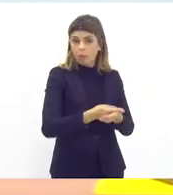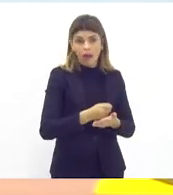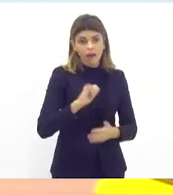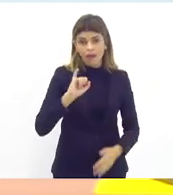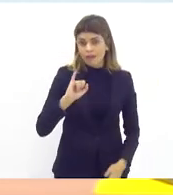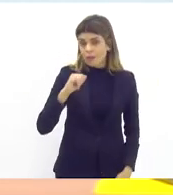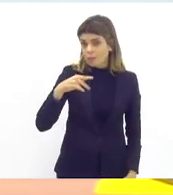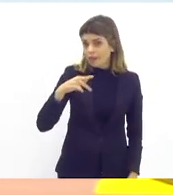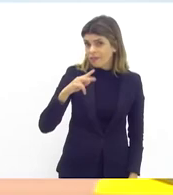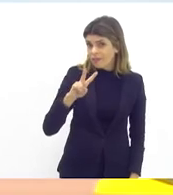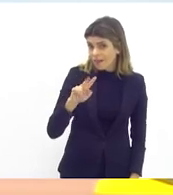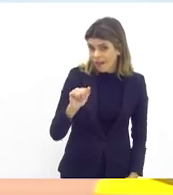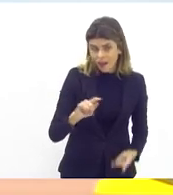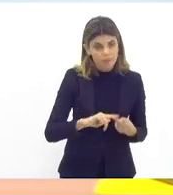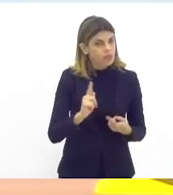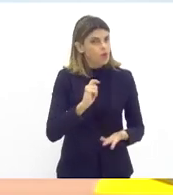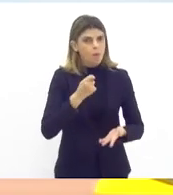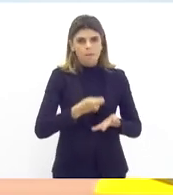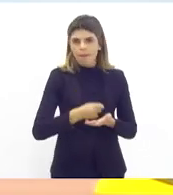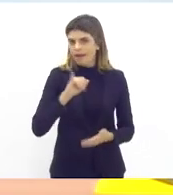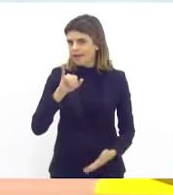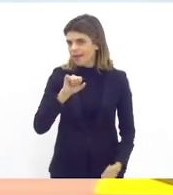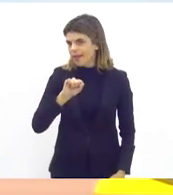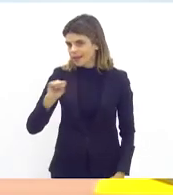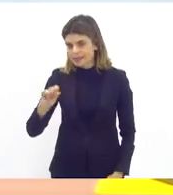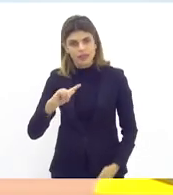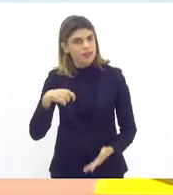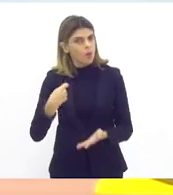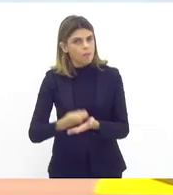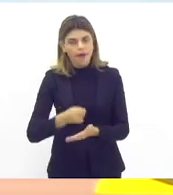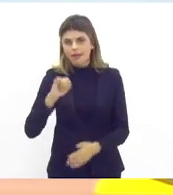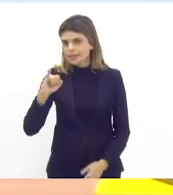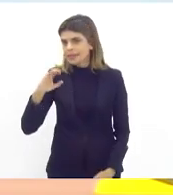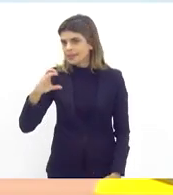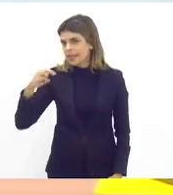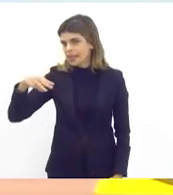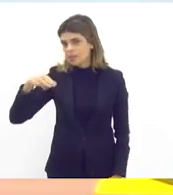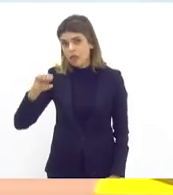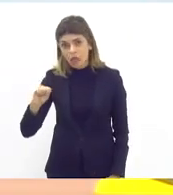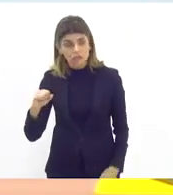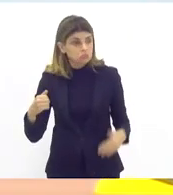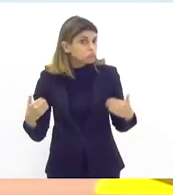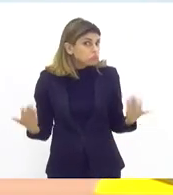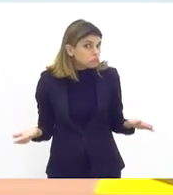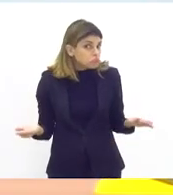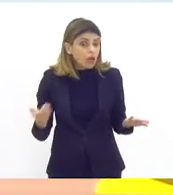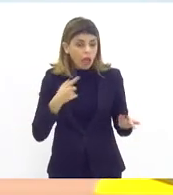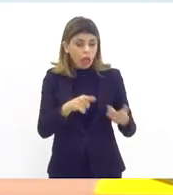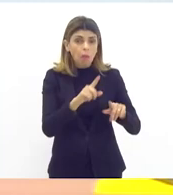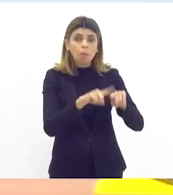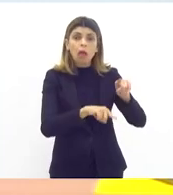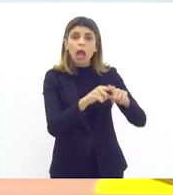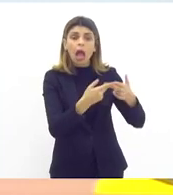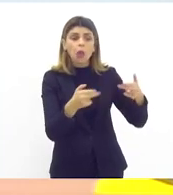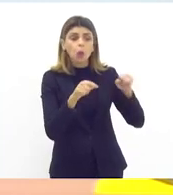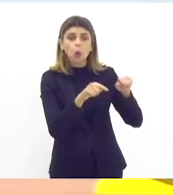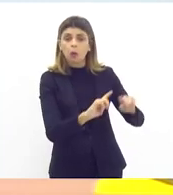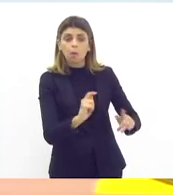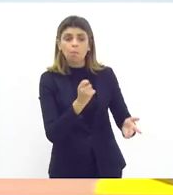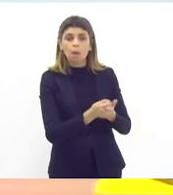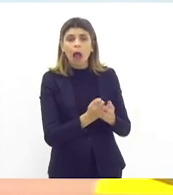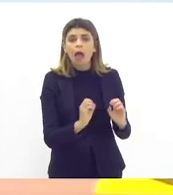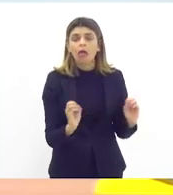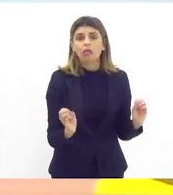não paga nem ISS nem ICMS, porque tem uma decisão do Supremo que não é prestação de serviço, nem circulação de mercadoria, e, portanto, não paga